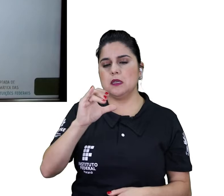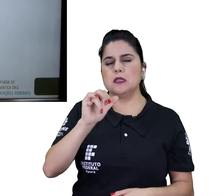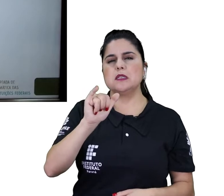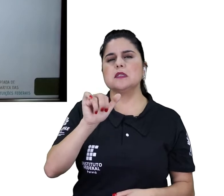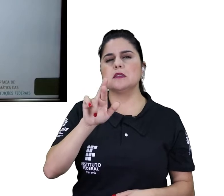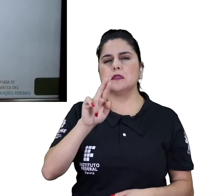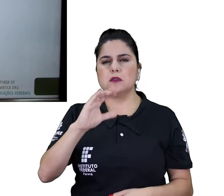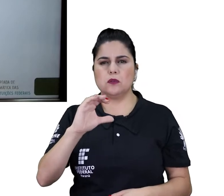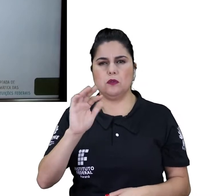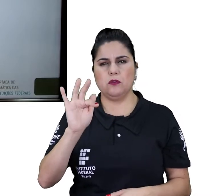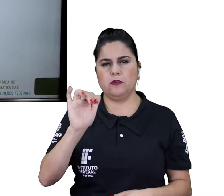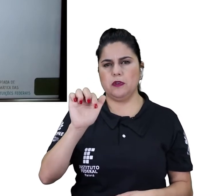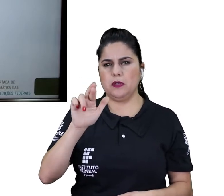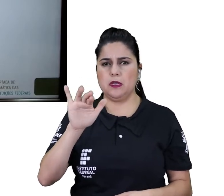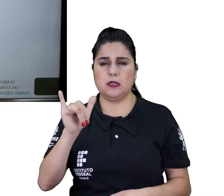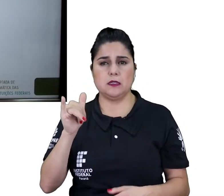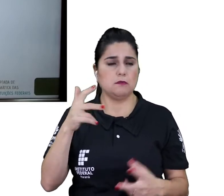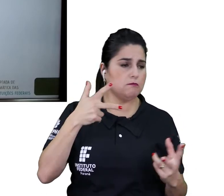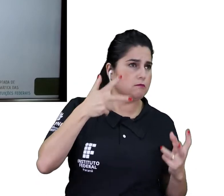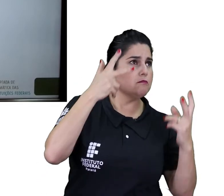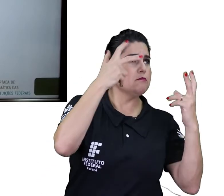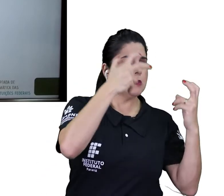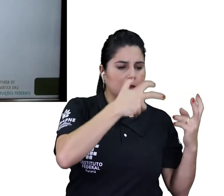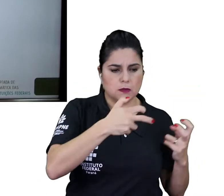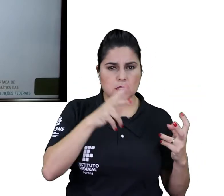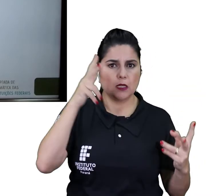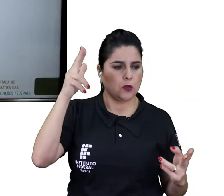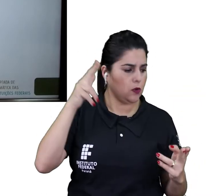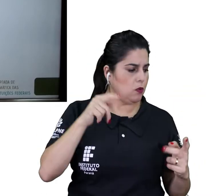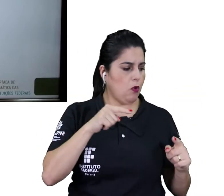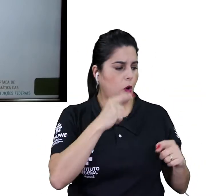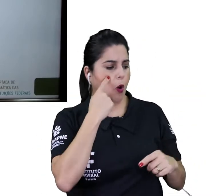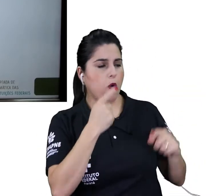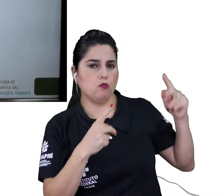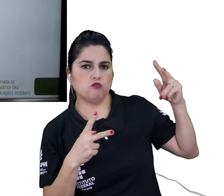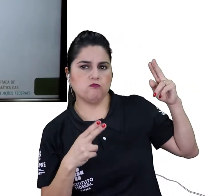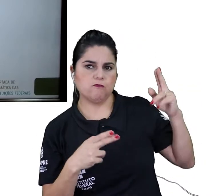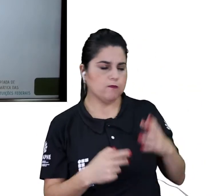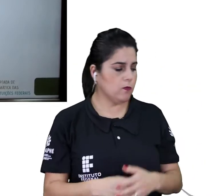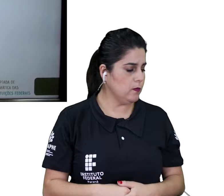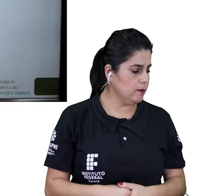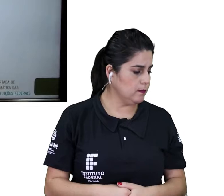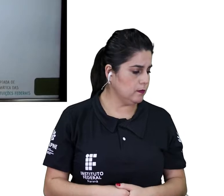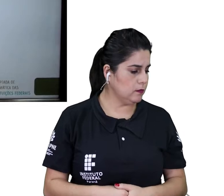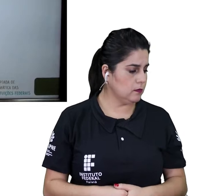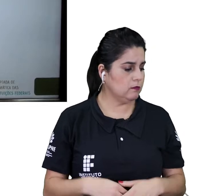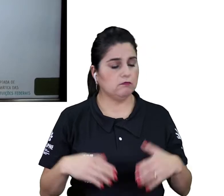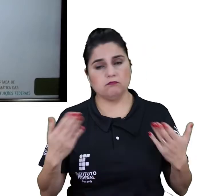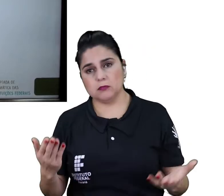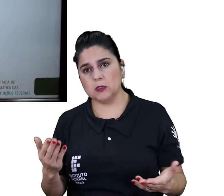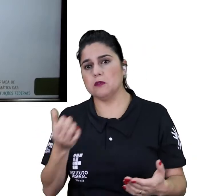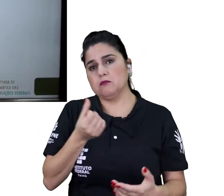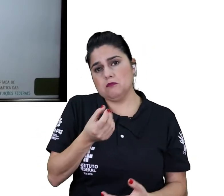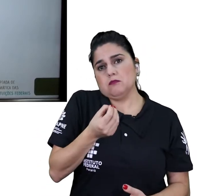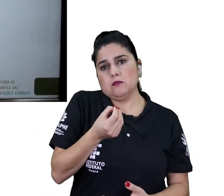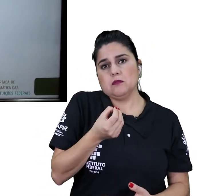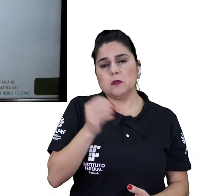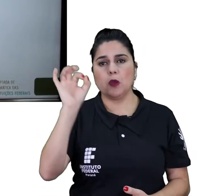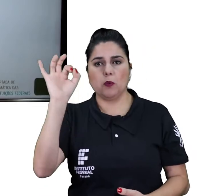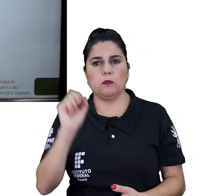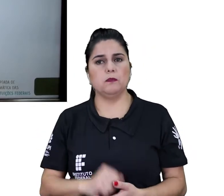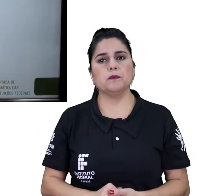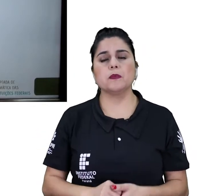circunscrita, a gente percebe que esse lado é igual a esse, e esse ângulo vai ser igual a esse, ou seja, 60